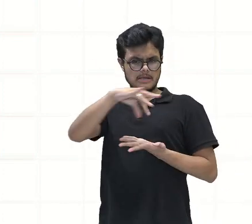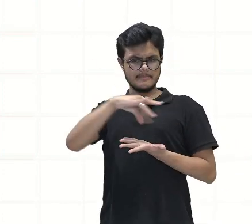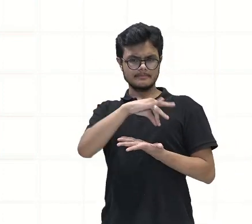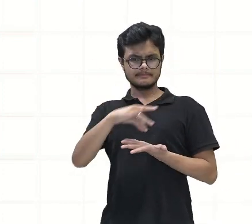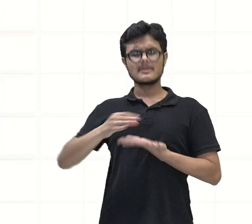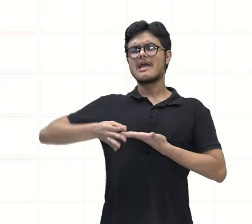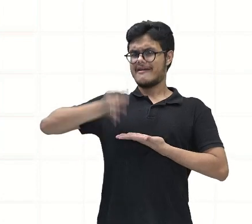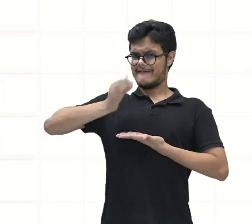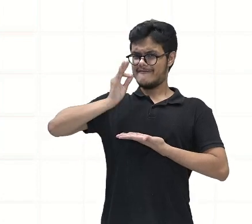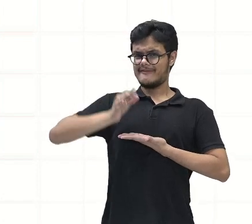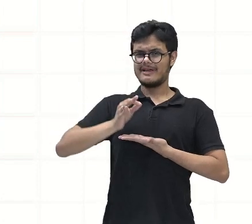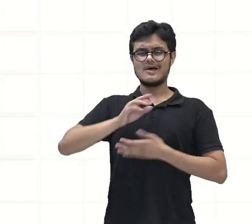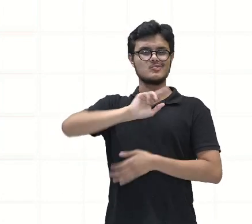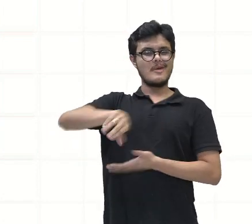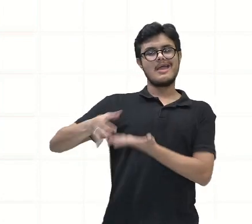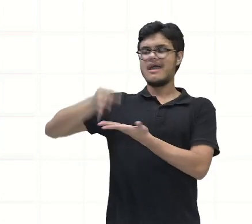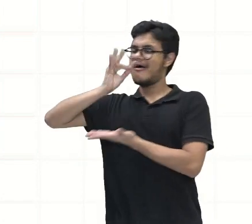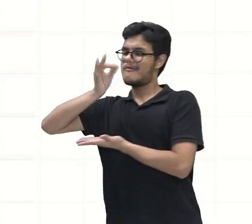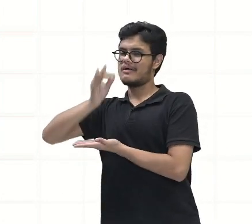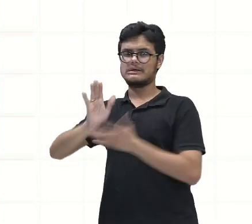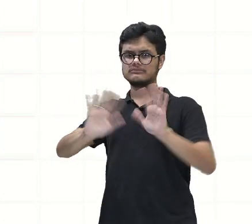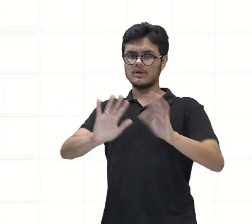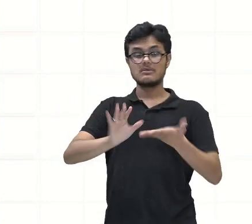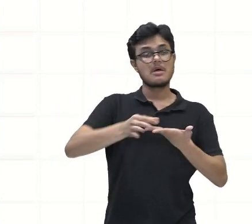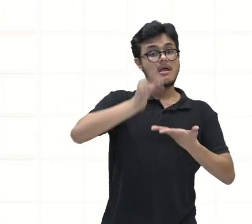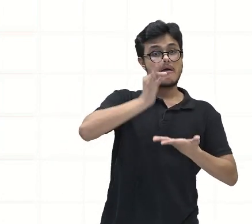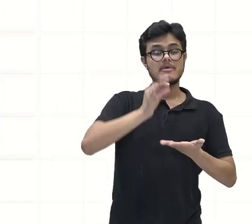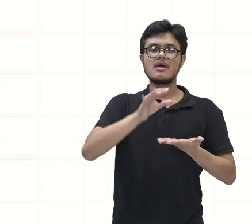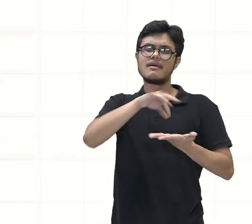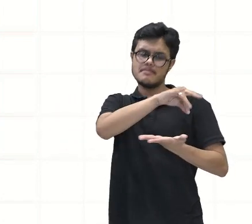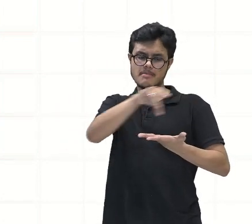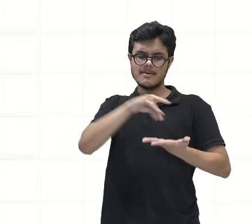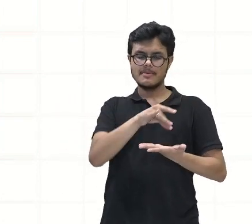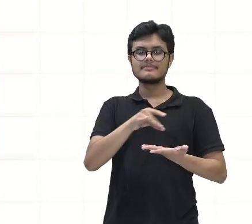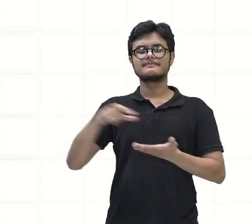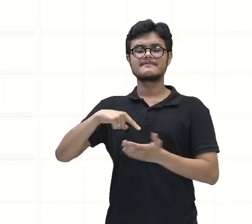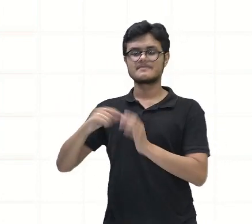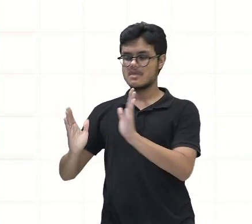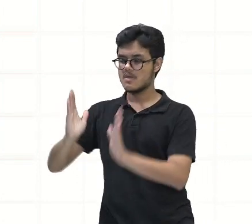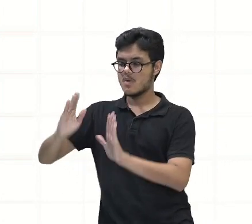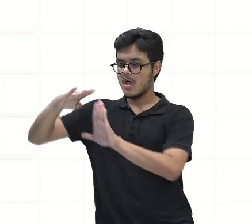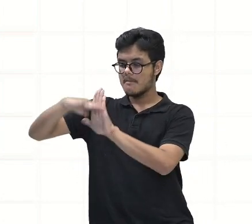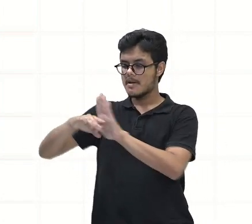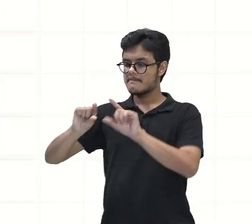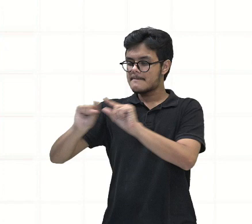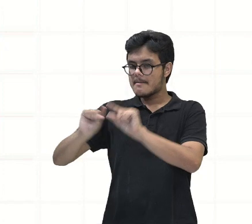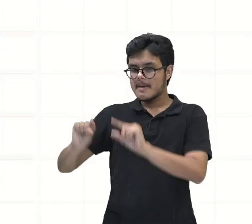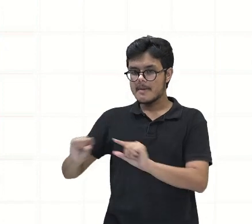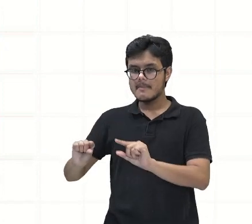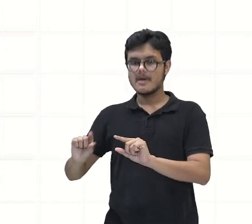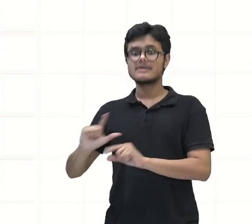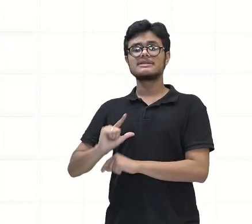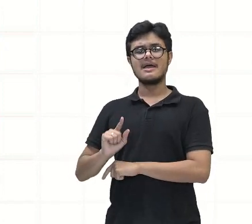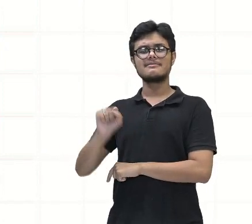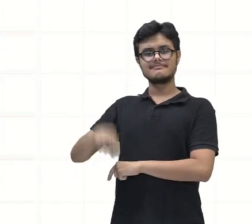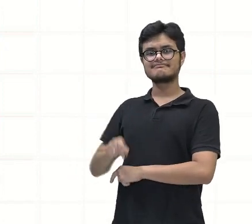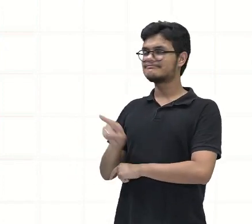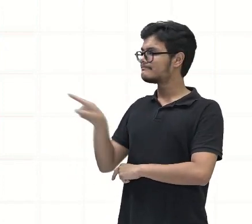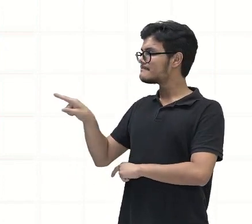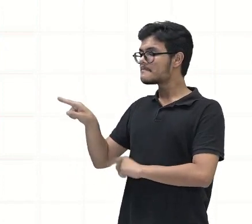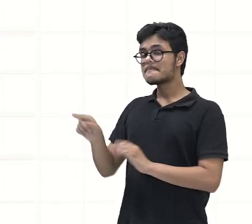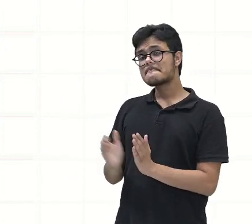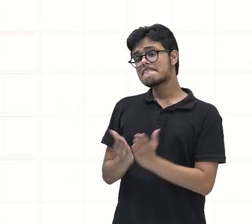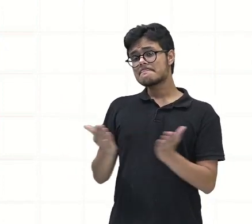ver aqui na nossa legenda certo a produção de café em grãos e aí a